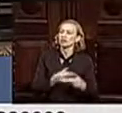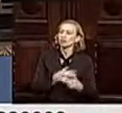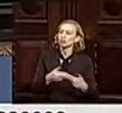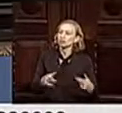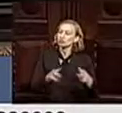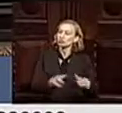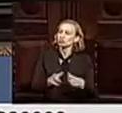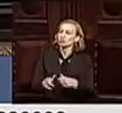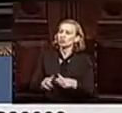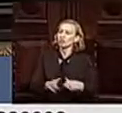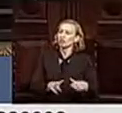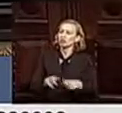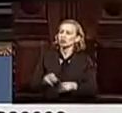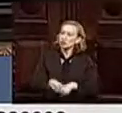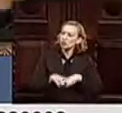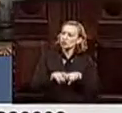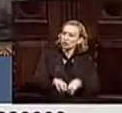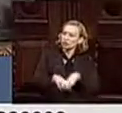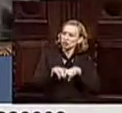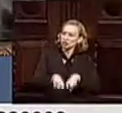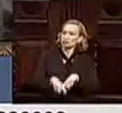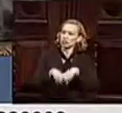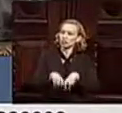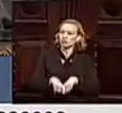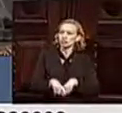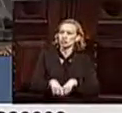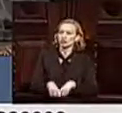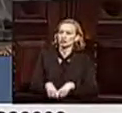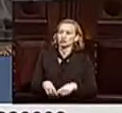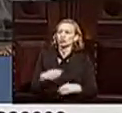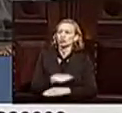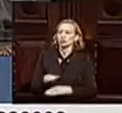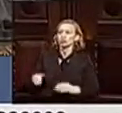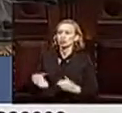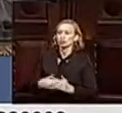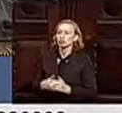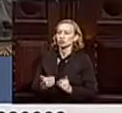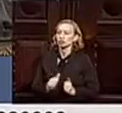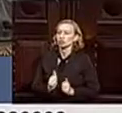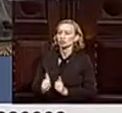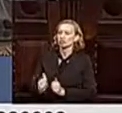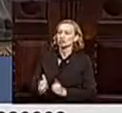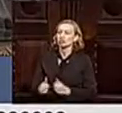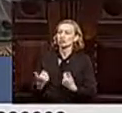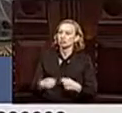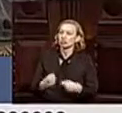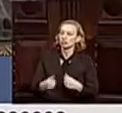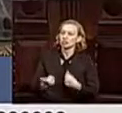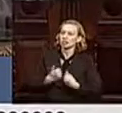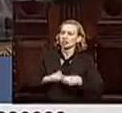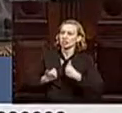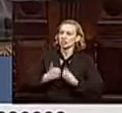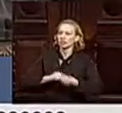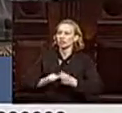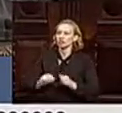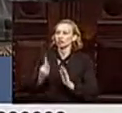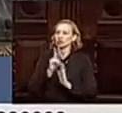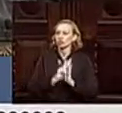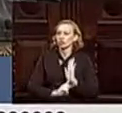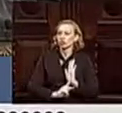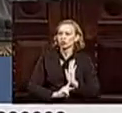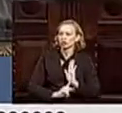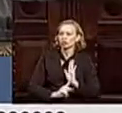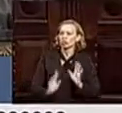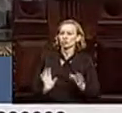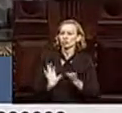produtores importantes. Portanto, para além dos agricultores familiares, todos esses segmentos devem estar contemplados no projeto, e essa é a principal emenda